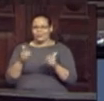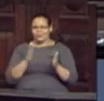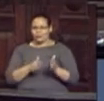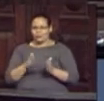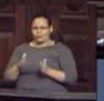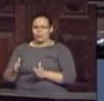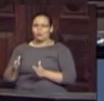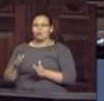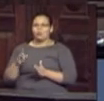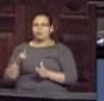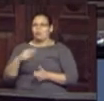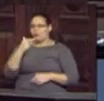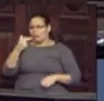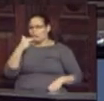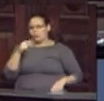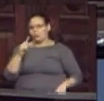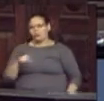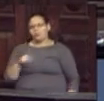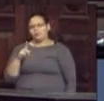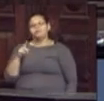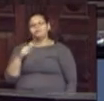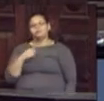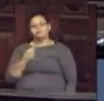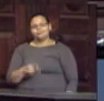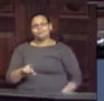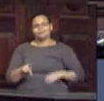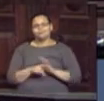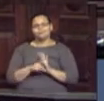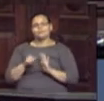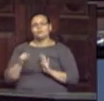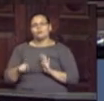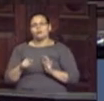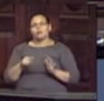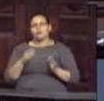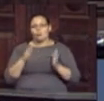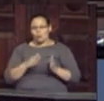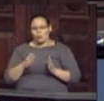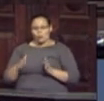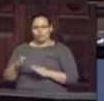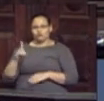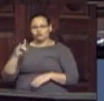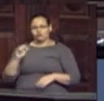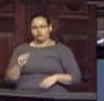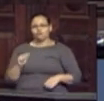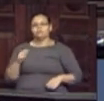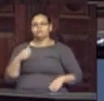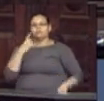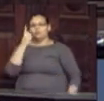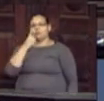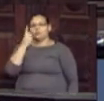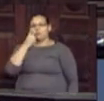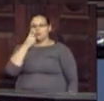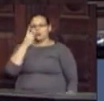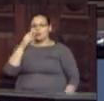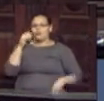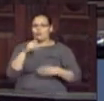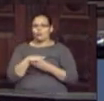linguagem parlamentar, e esta matéria seja recolocada na ordem do dia, para que os deputados e deputadas